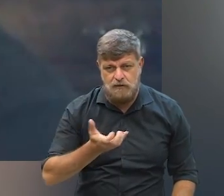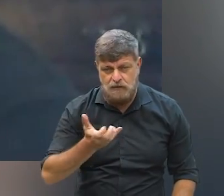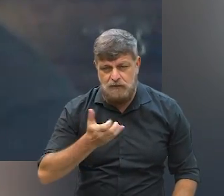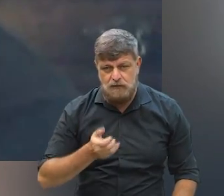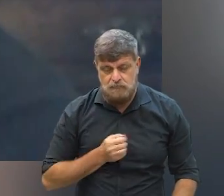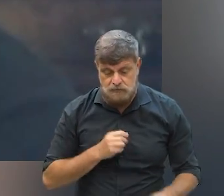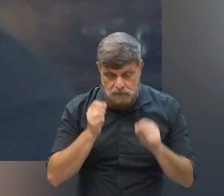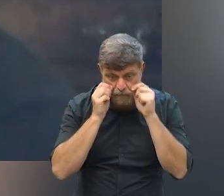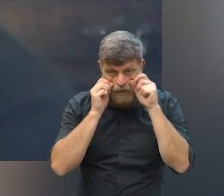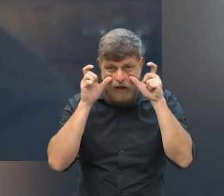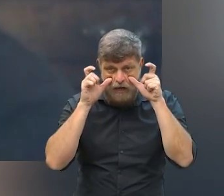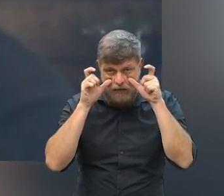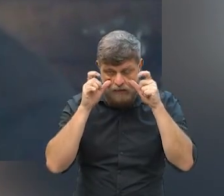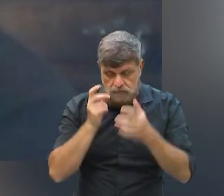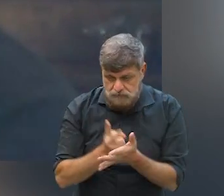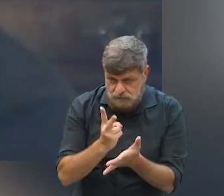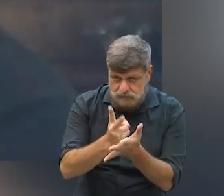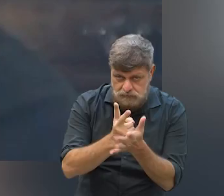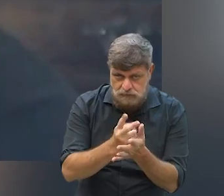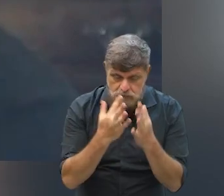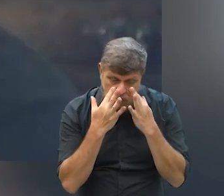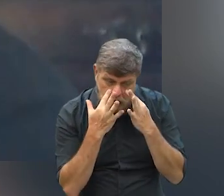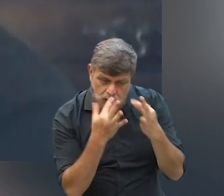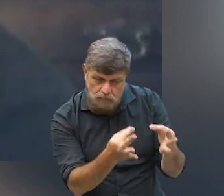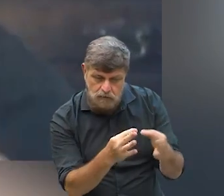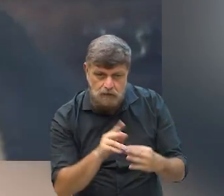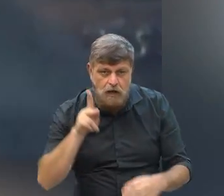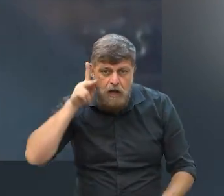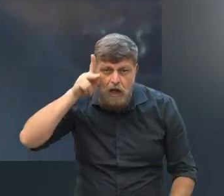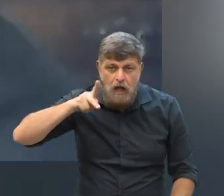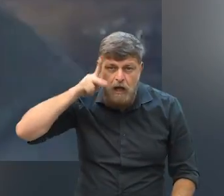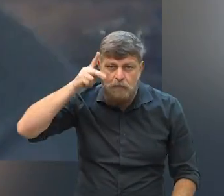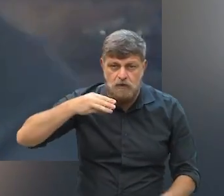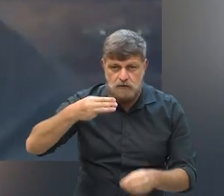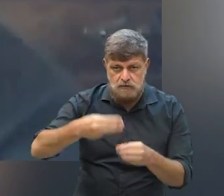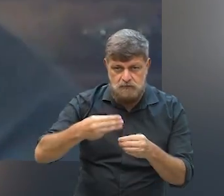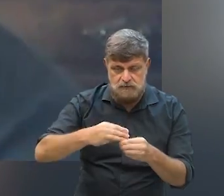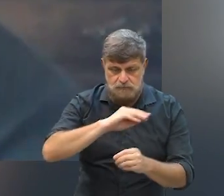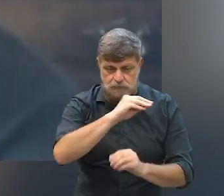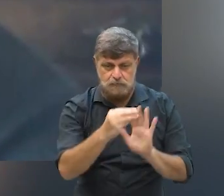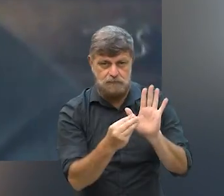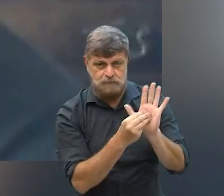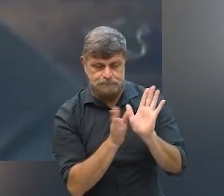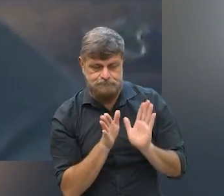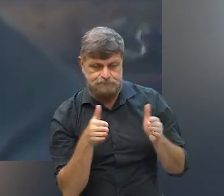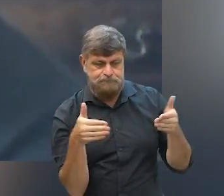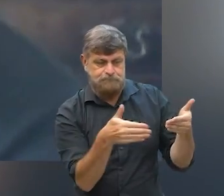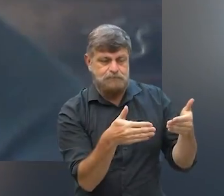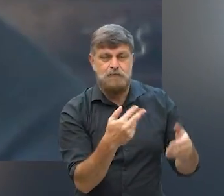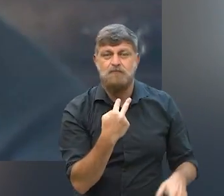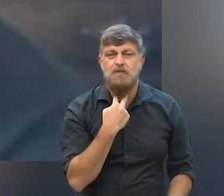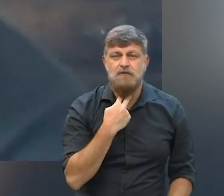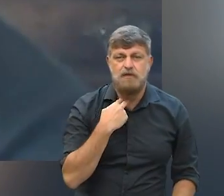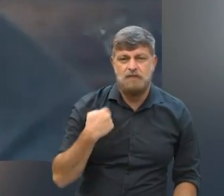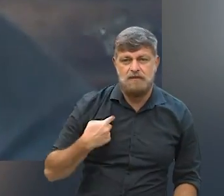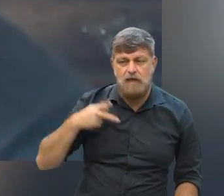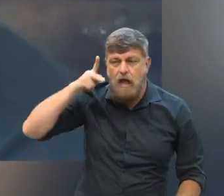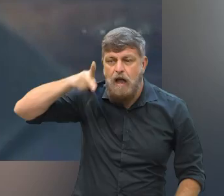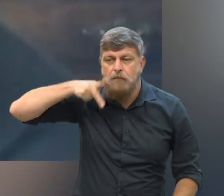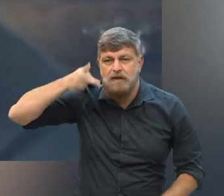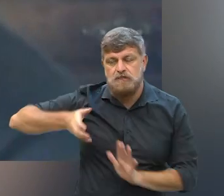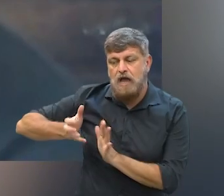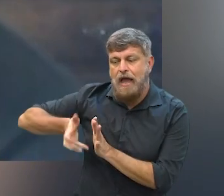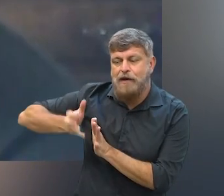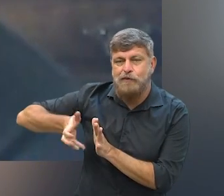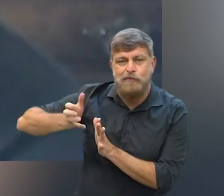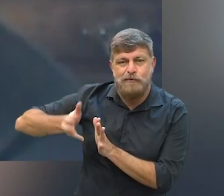alerta, atentando para a política municipal do meio ambiente e não a política